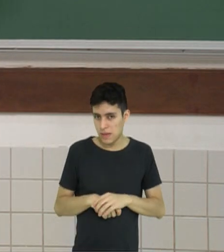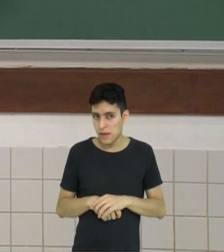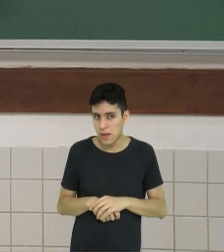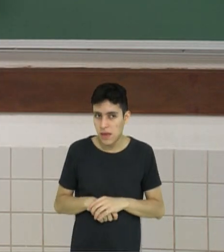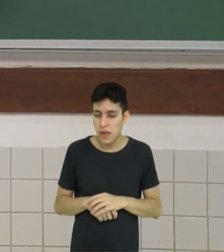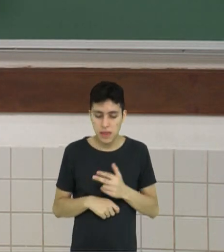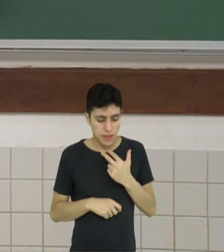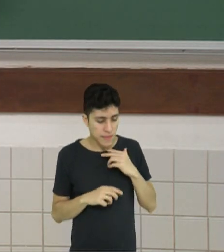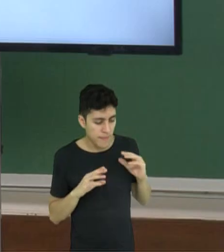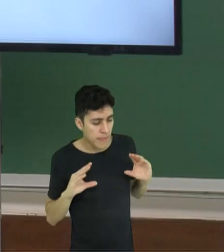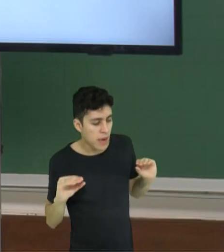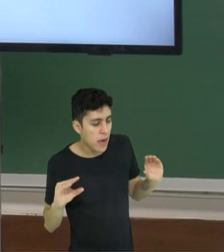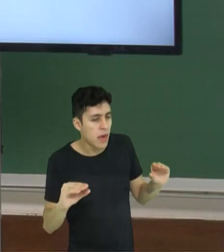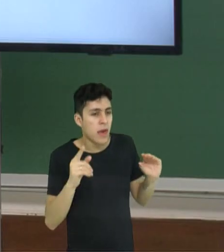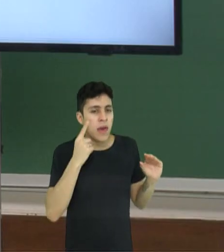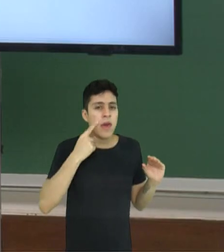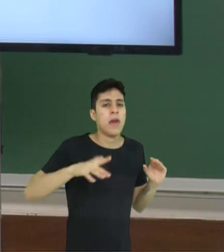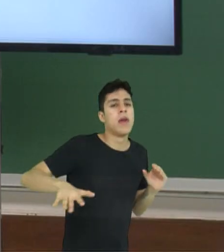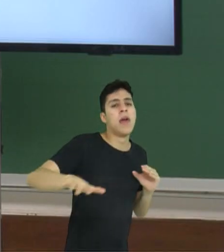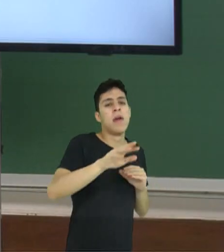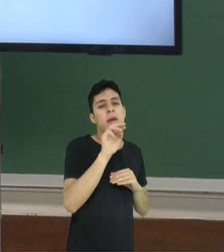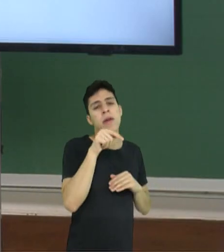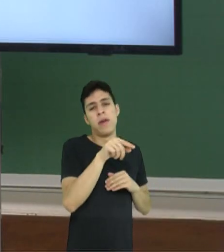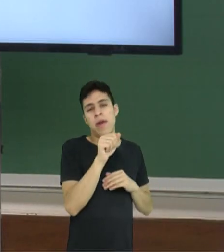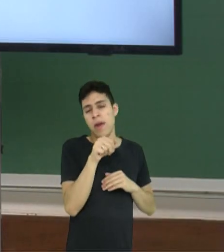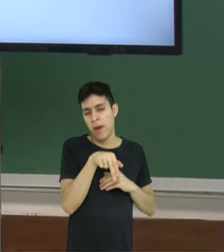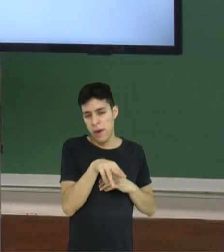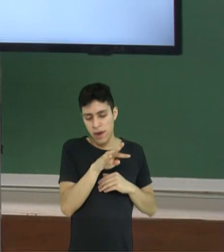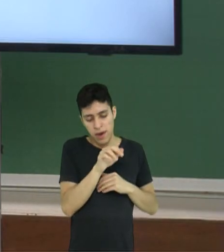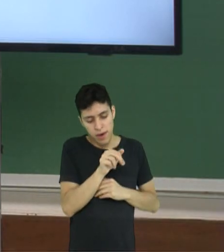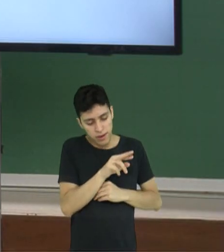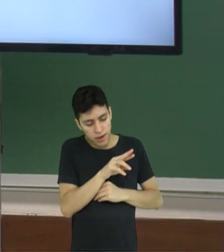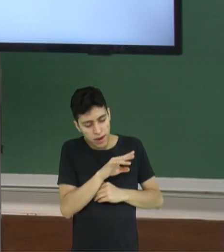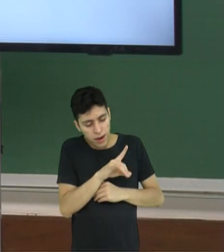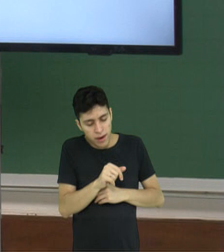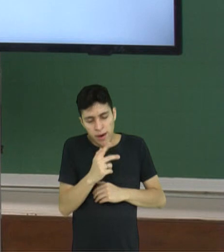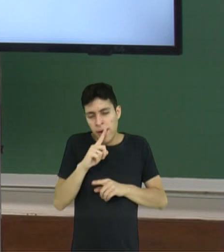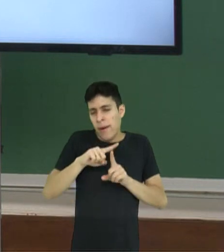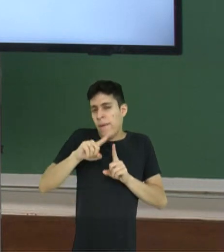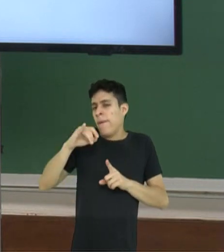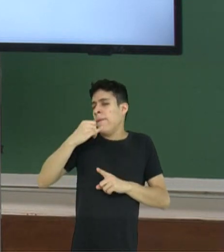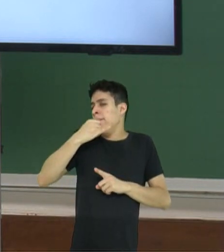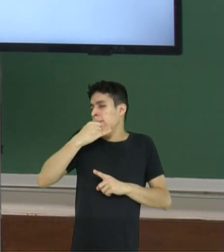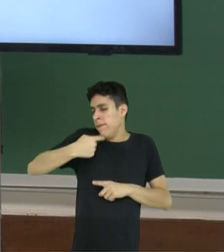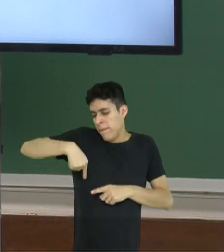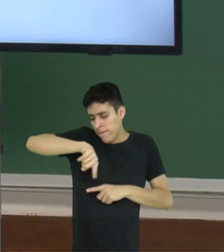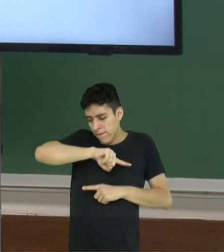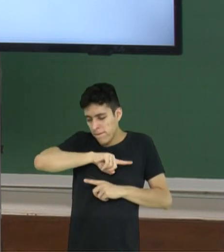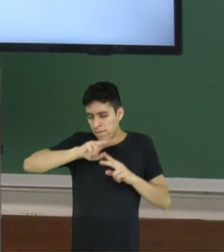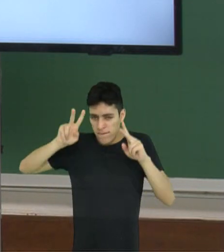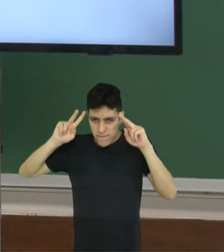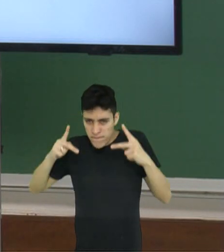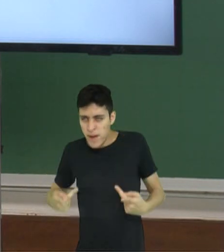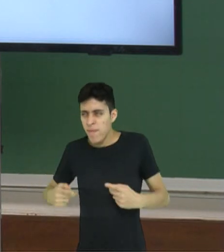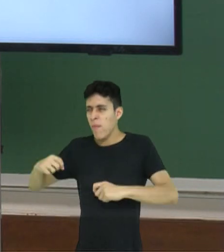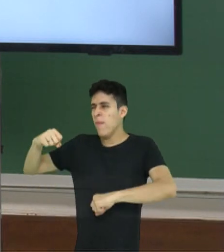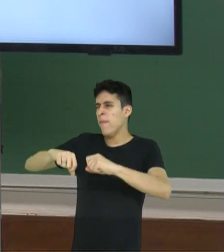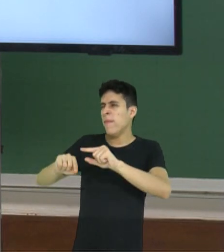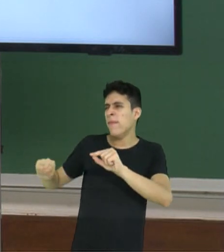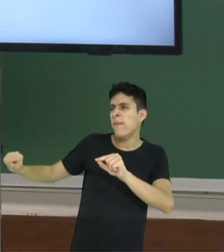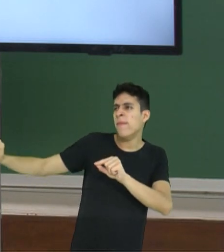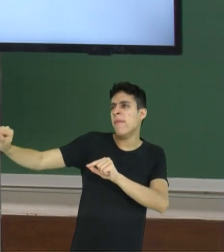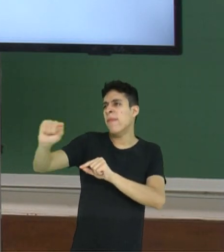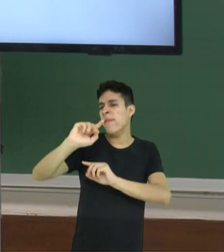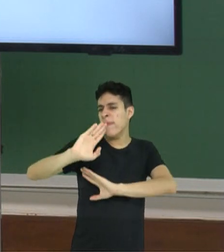proibido mexer na Antártida. Mas, repito, infelizmente, as nossas atividades, as atividades humanas, a indústria, as atividades que